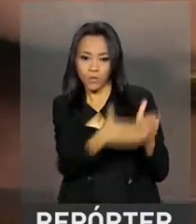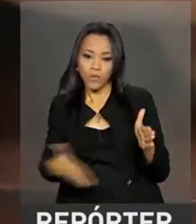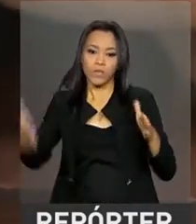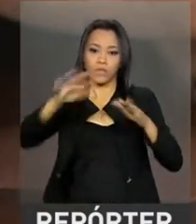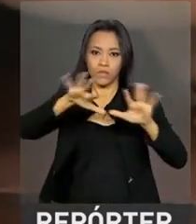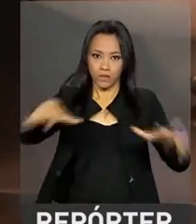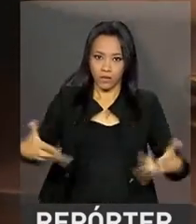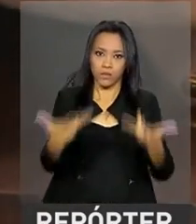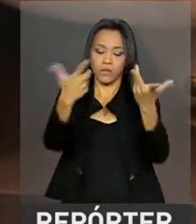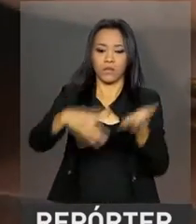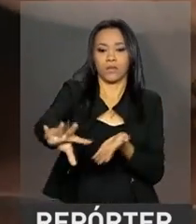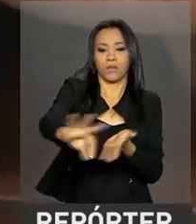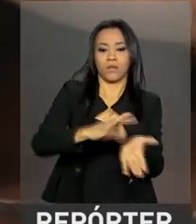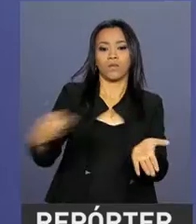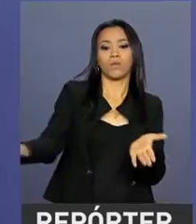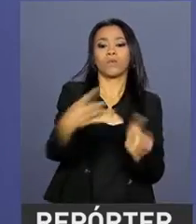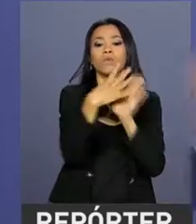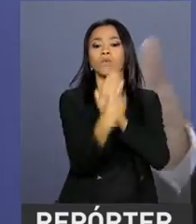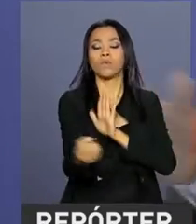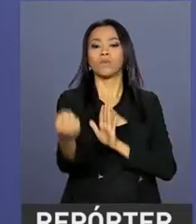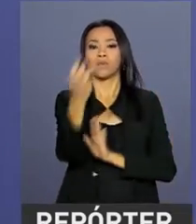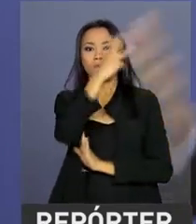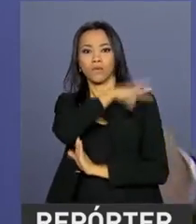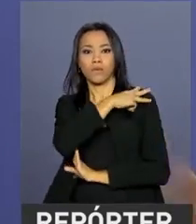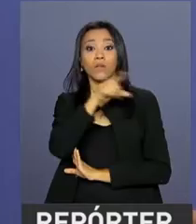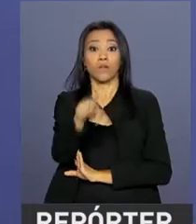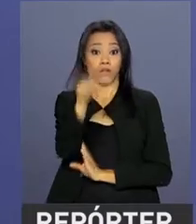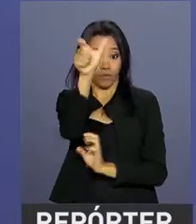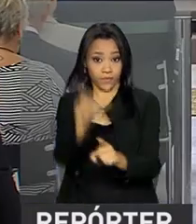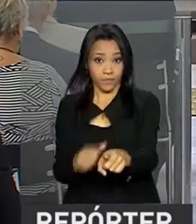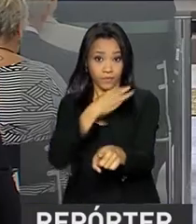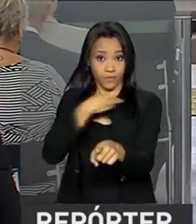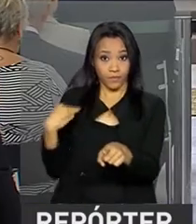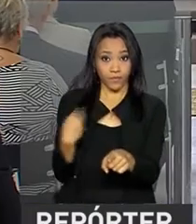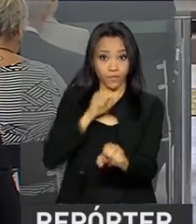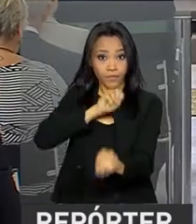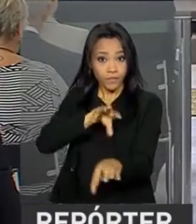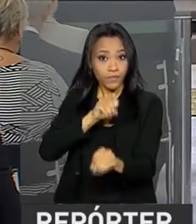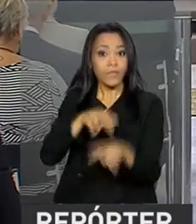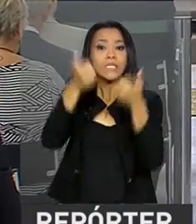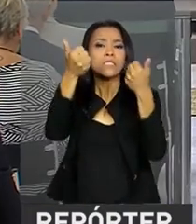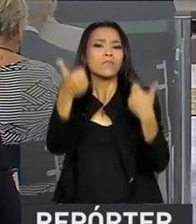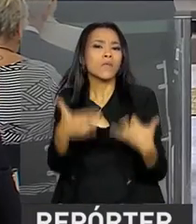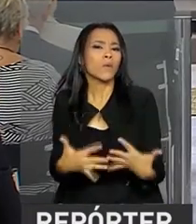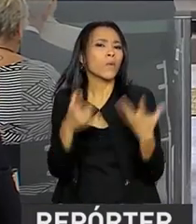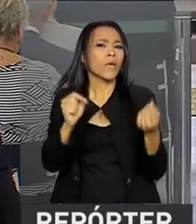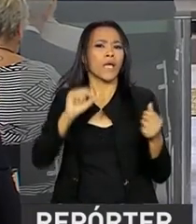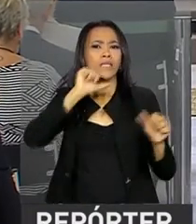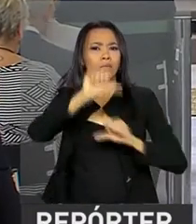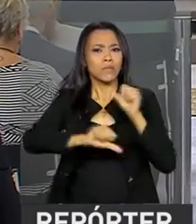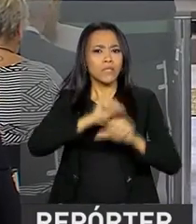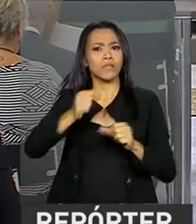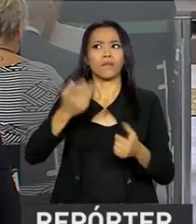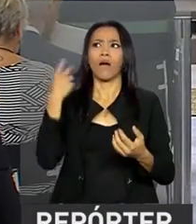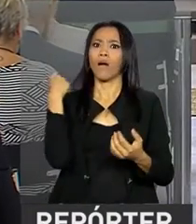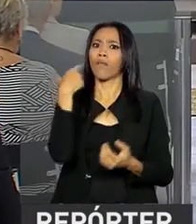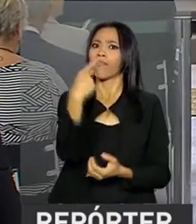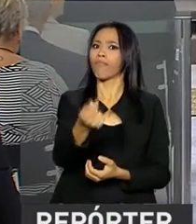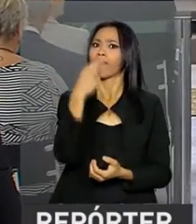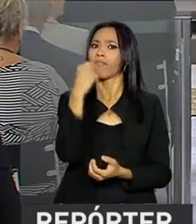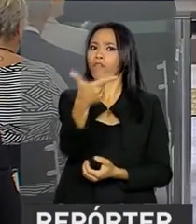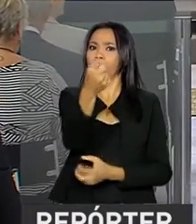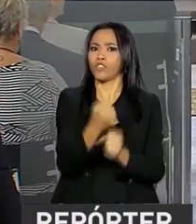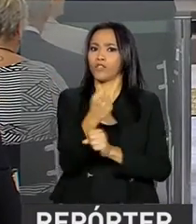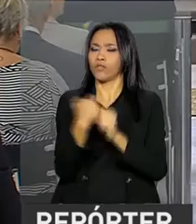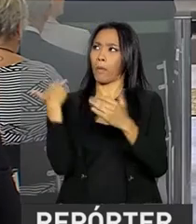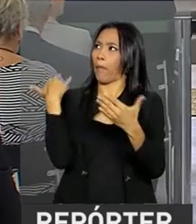de sanção do novo ensino médio, o ministro da Educação explicou que essas mudanças são discutidas há mais de 20